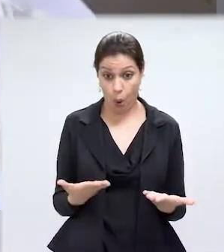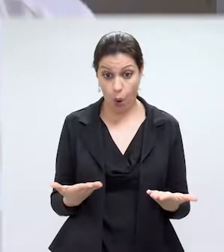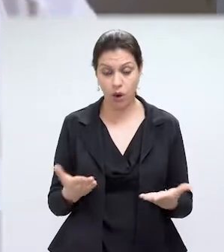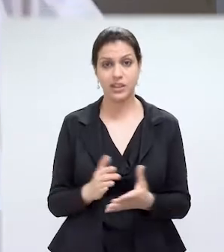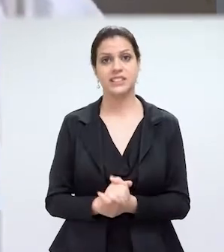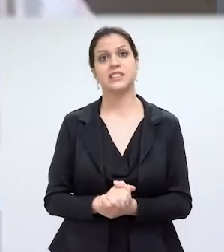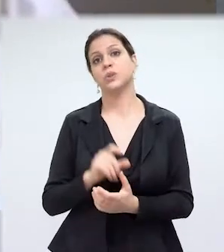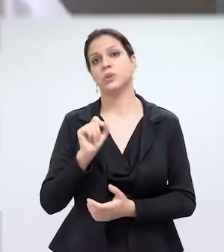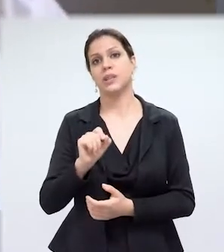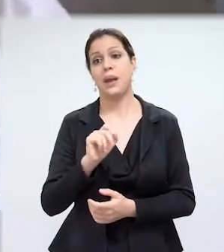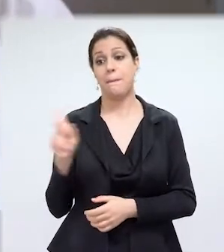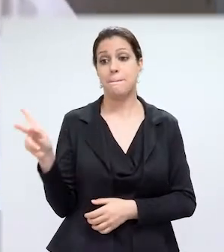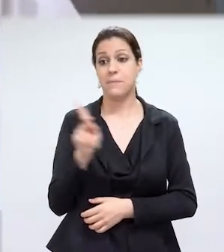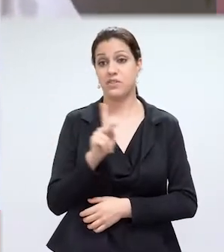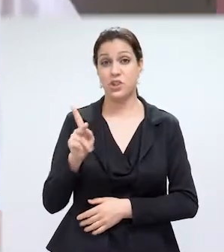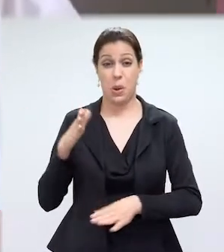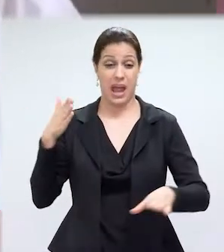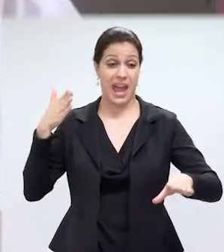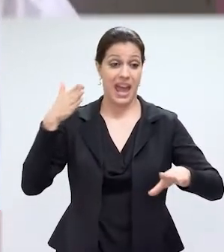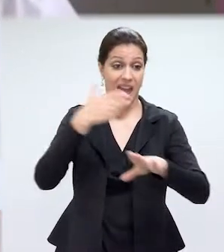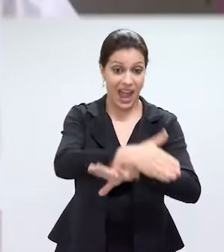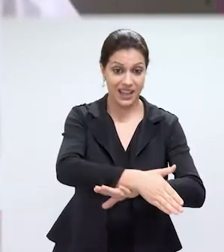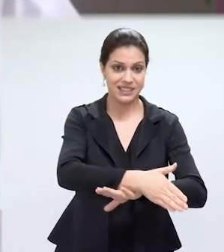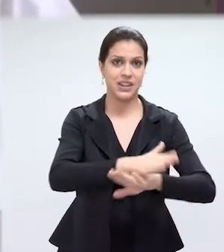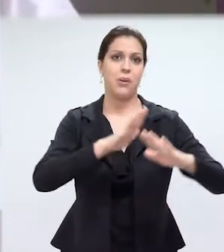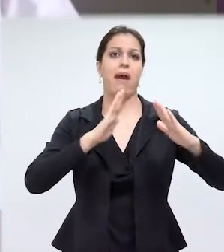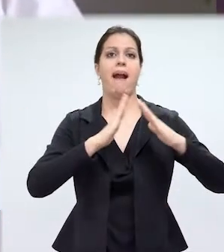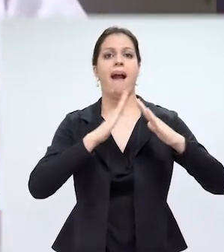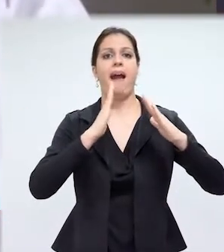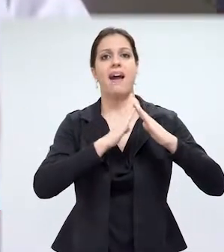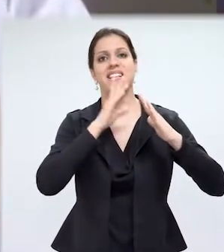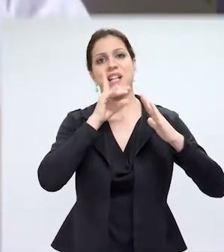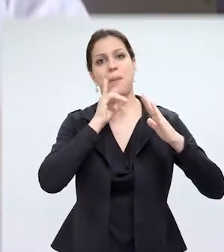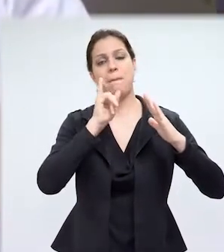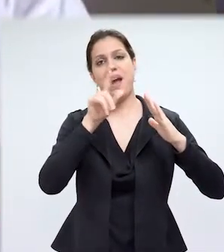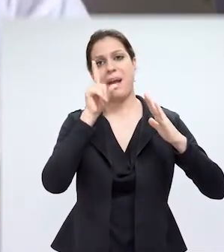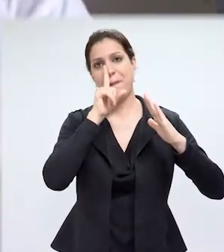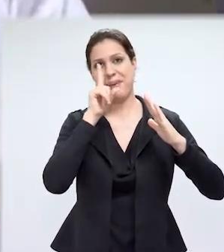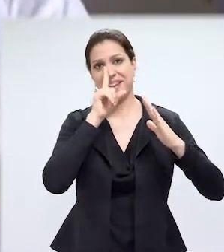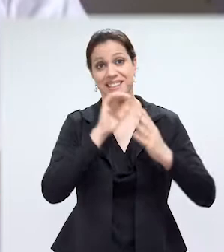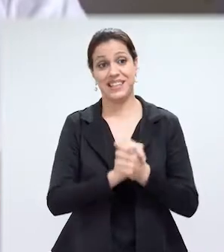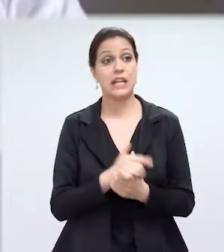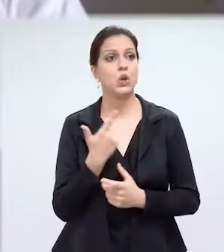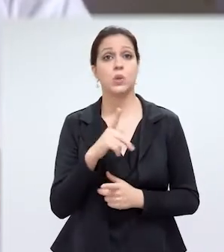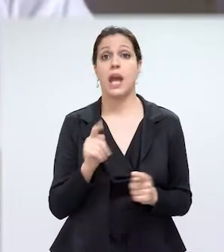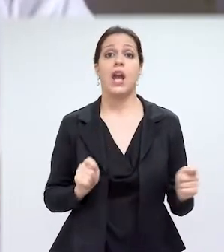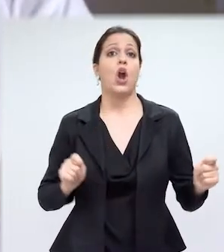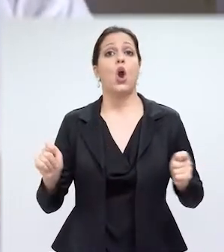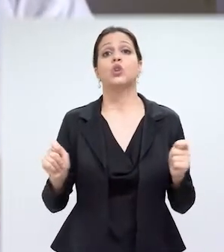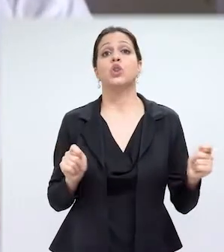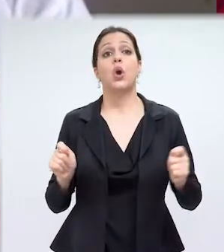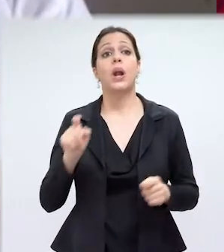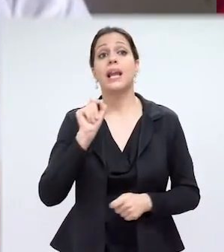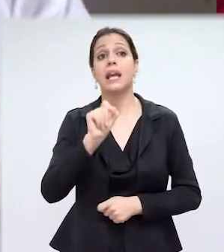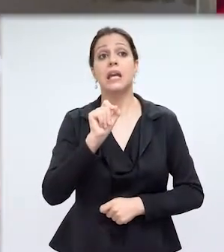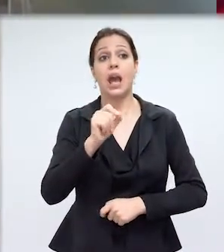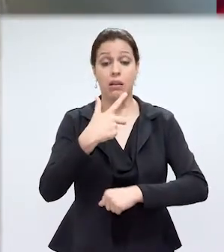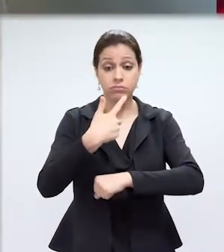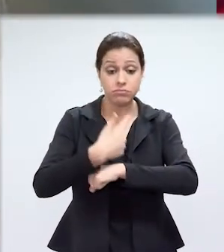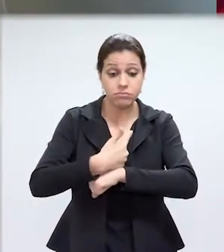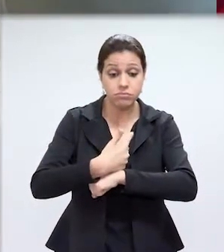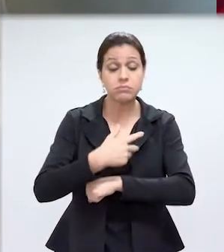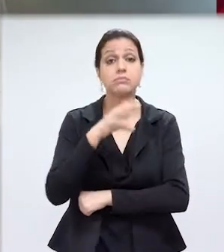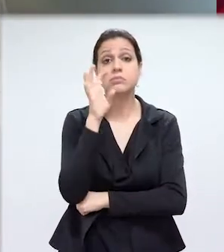certo? Hoje, os professores entram na casa dos pais e eles não têm